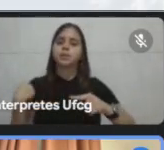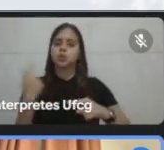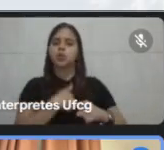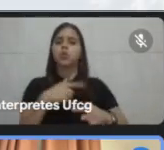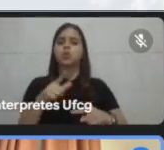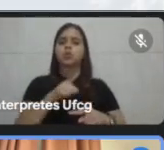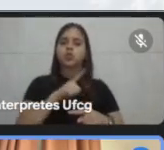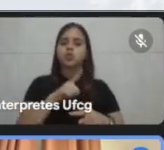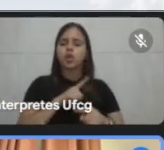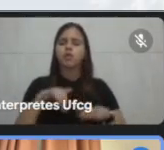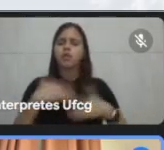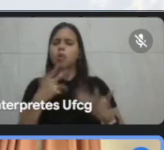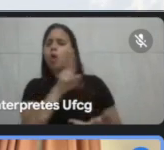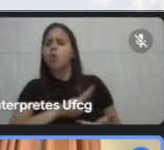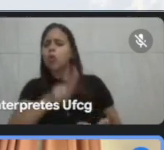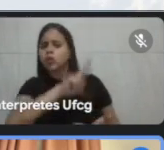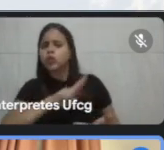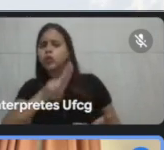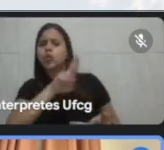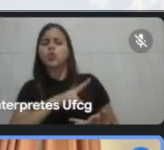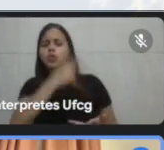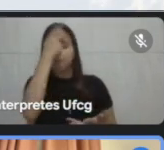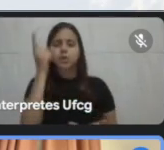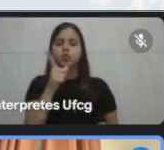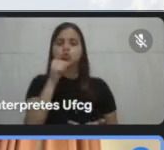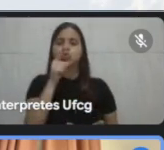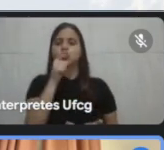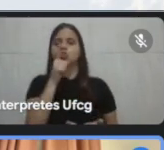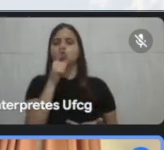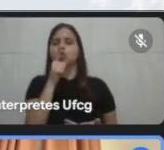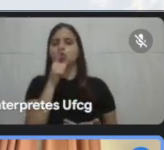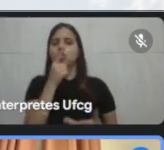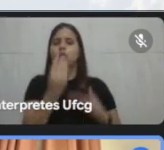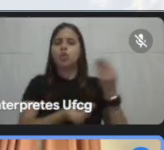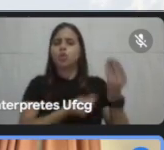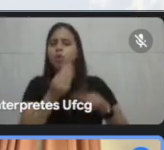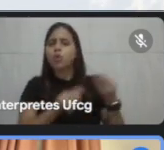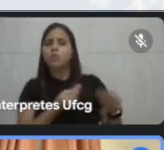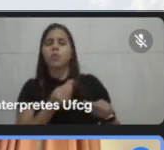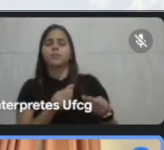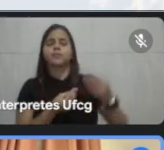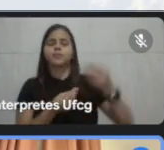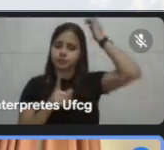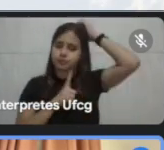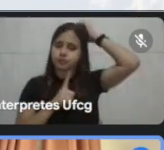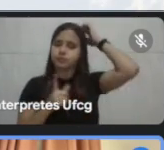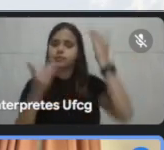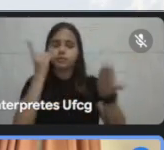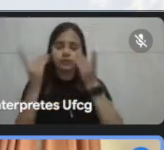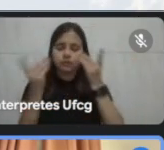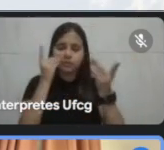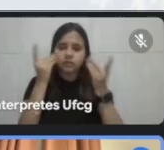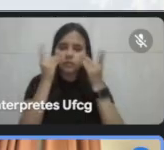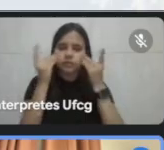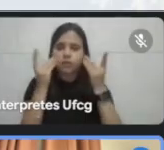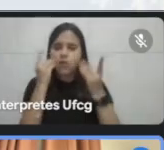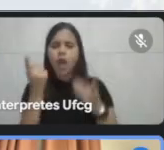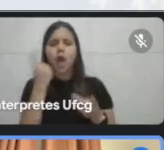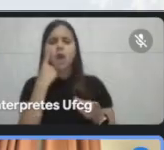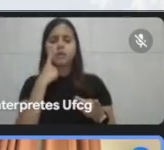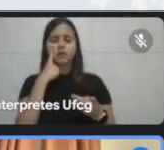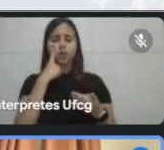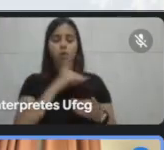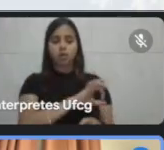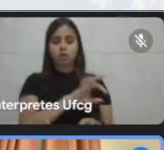de consumo per capita, a partir dos dados do SNIS, e a gente teve essa demanda de água por